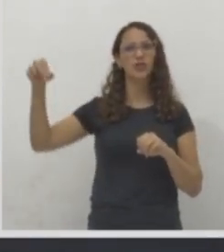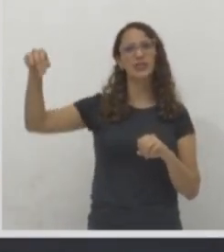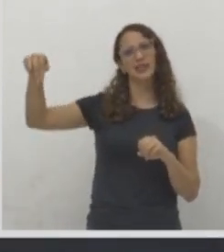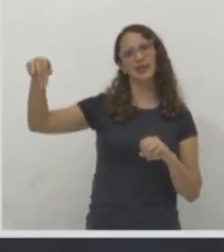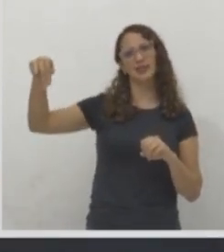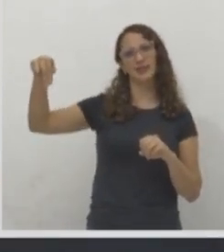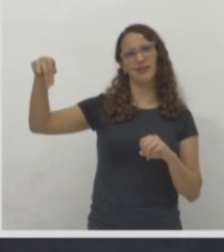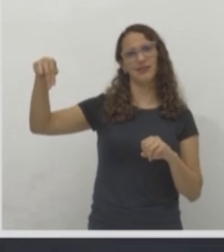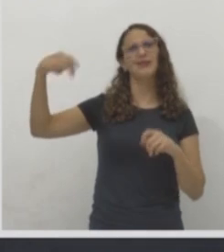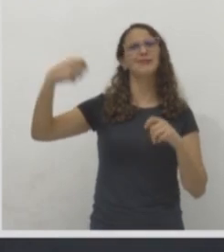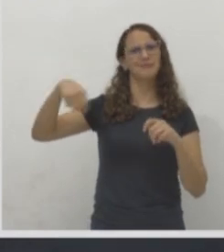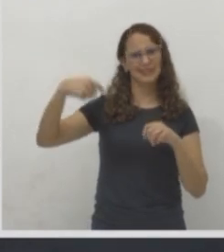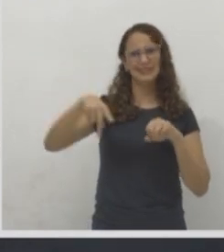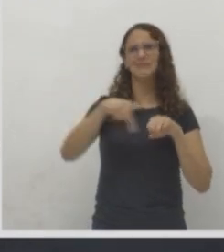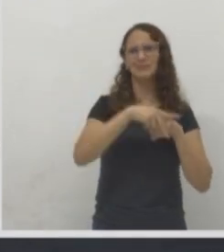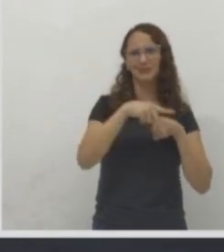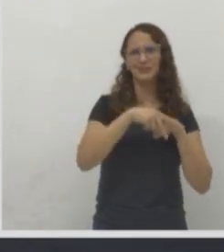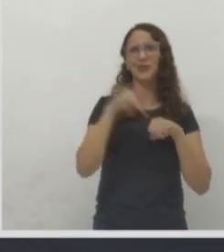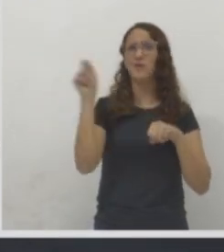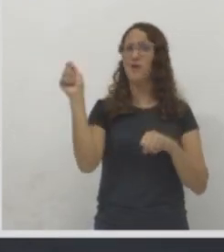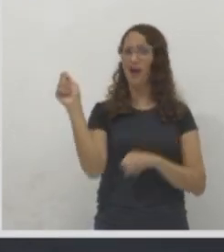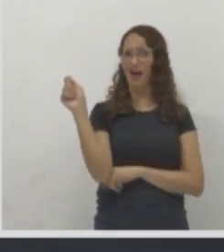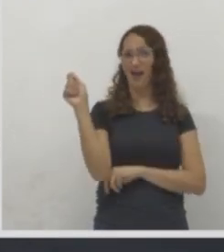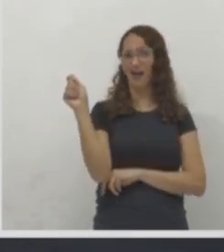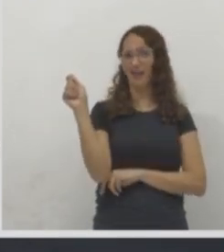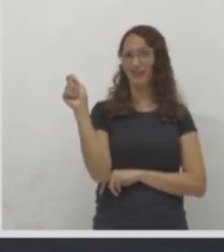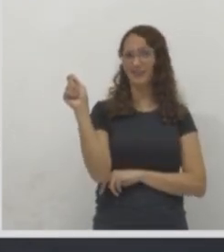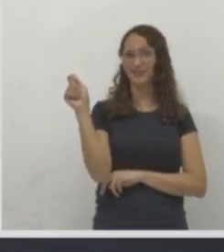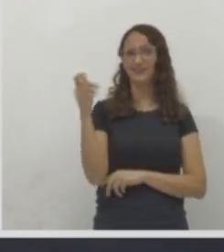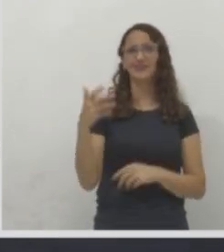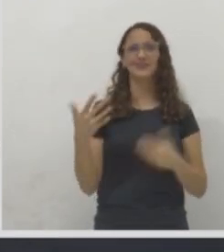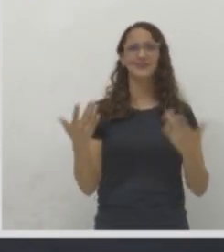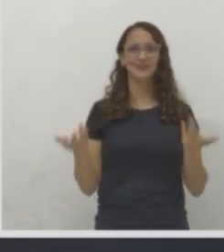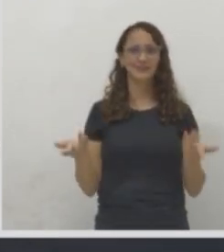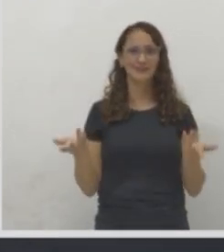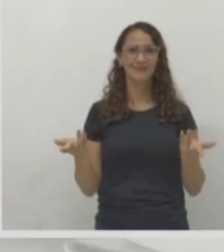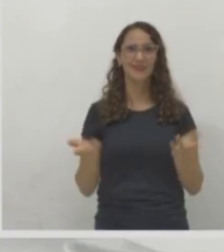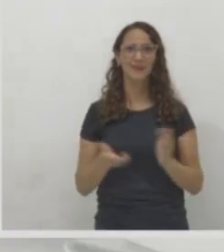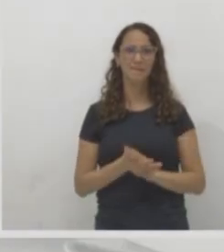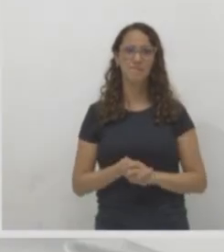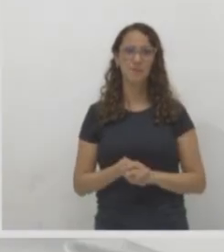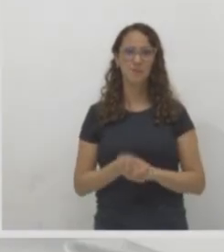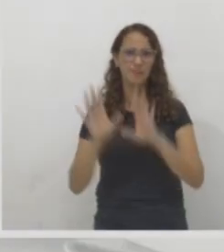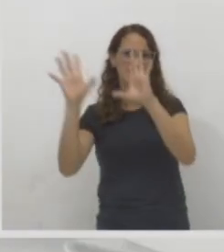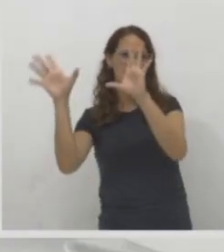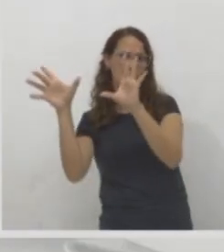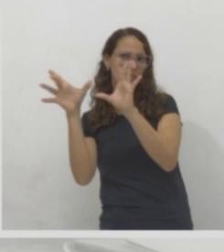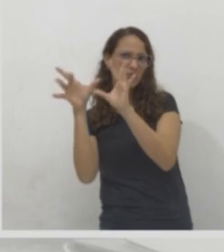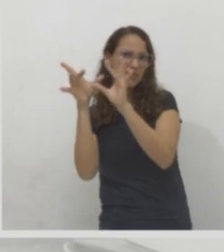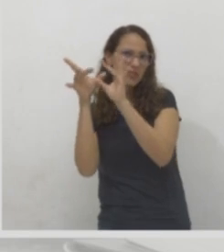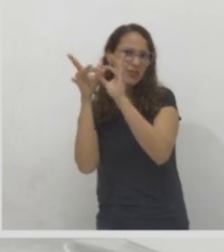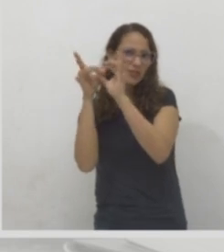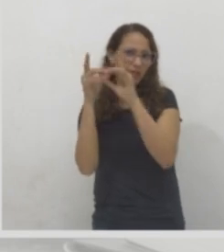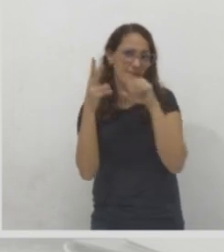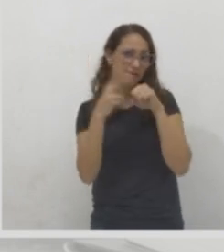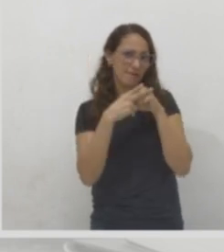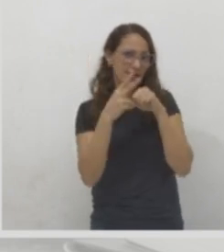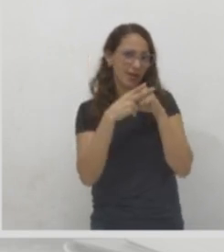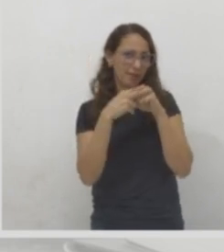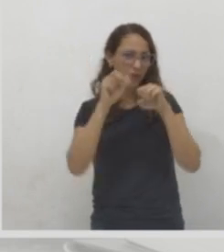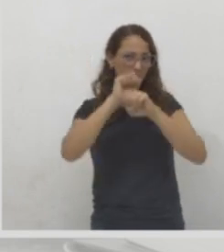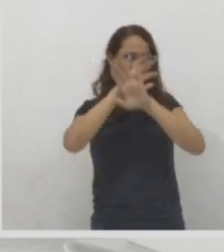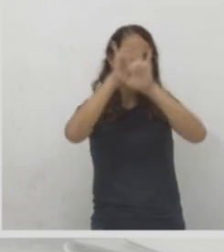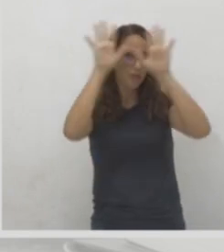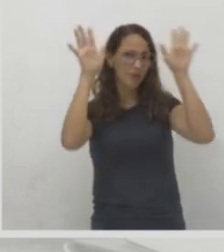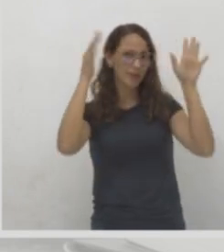a, certo? Para completar. Vai se ligar também ao verbo, vai completar o sentido desse